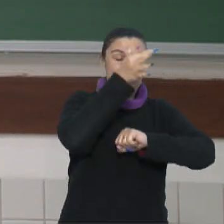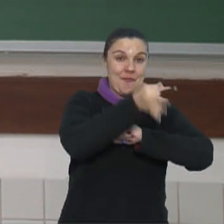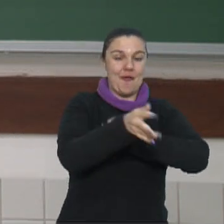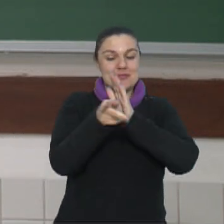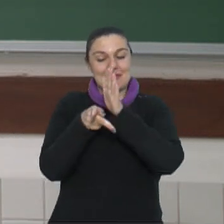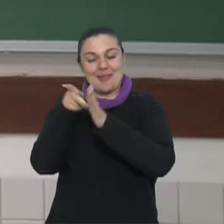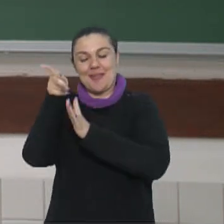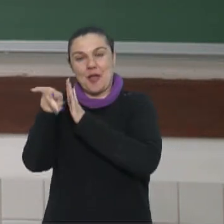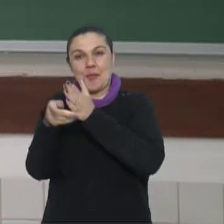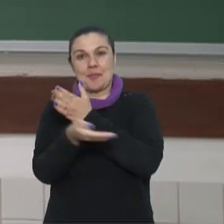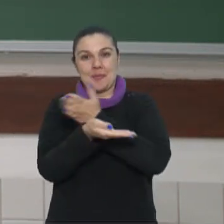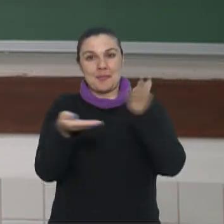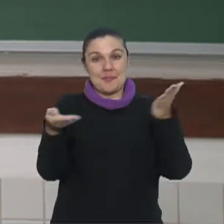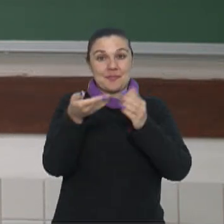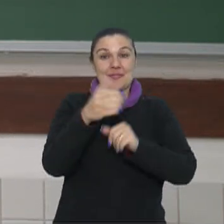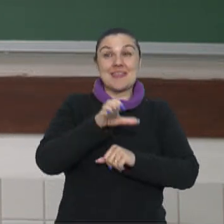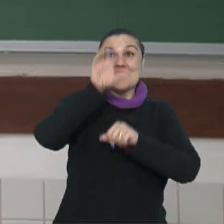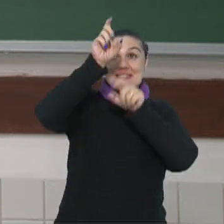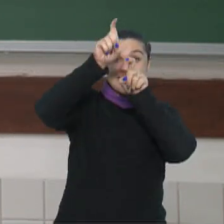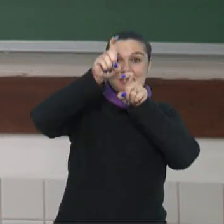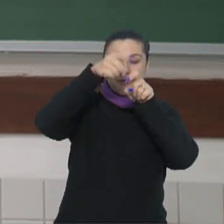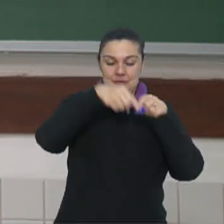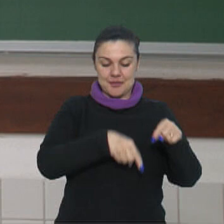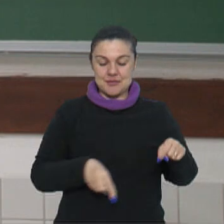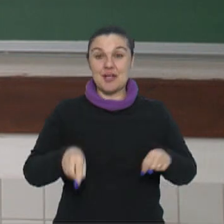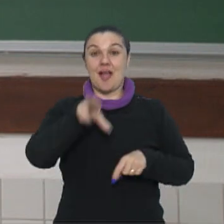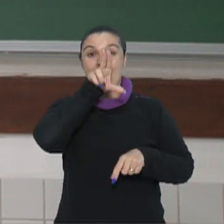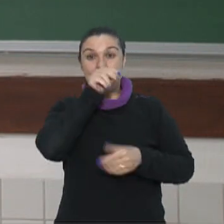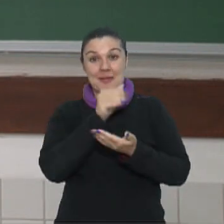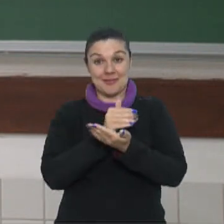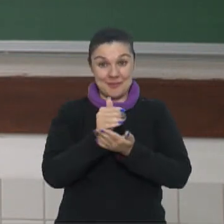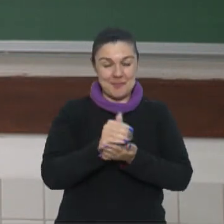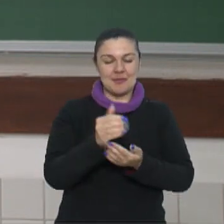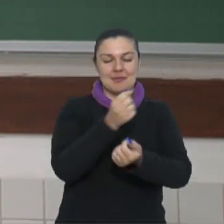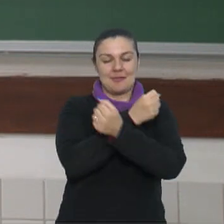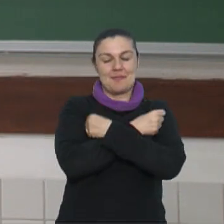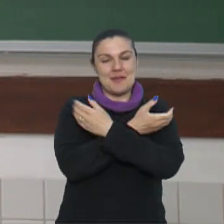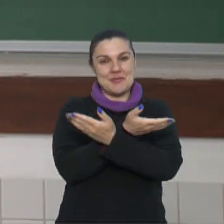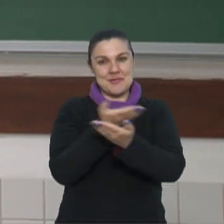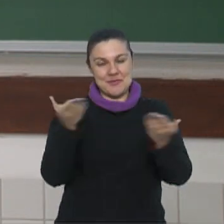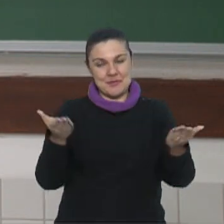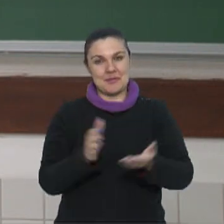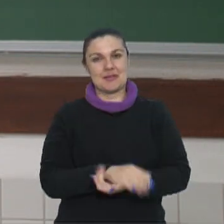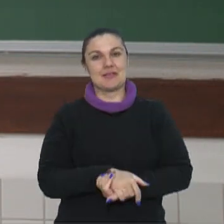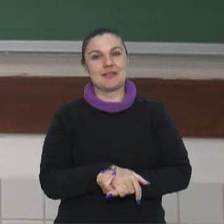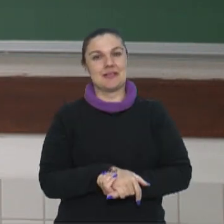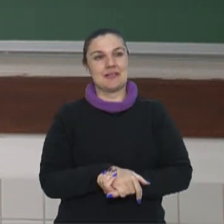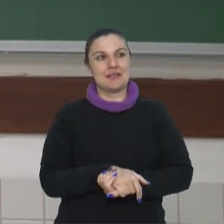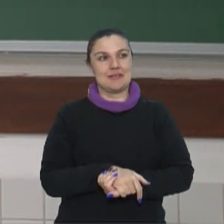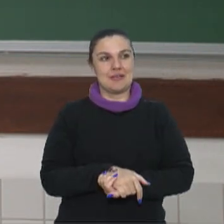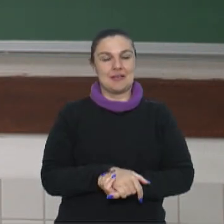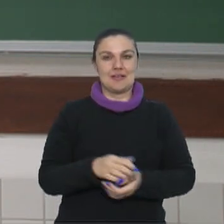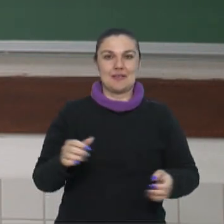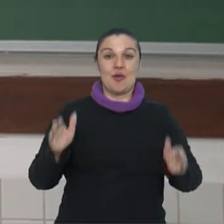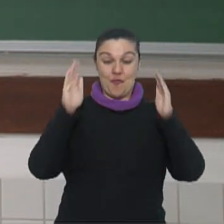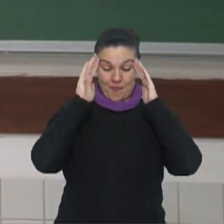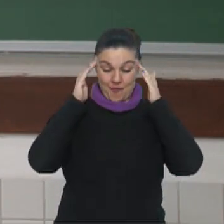Paranaguá, né? De Cianorte, fechar aqui embaixo, Pato Branco. Um abração. E a gente sempre termina a nossa aula dizendo aquele